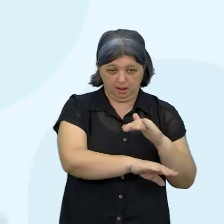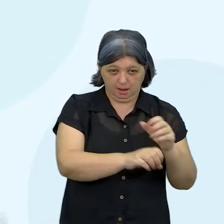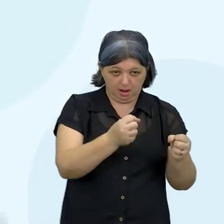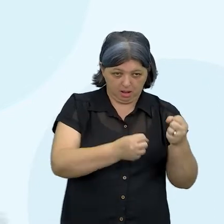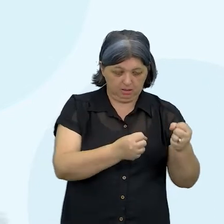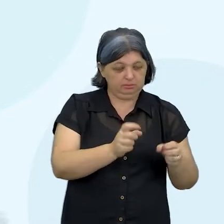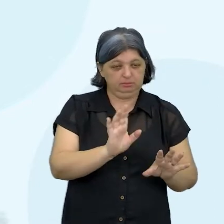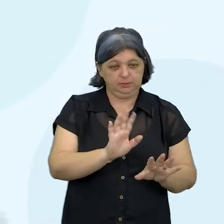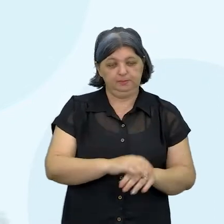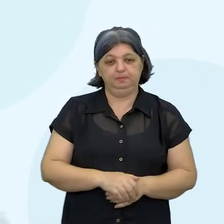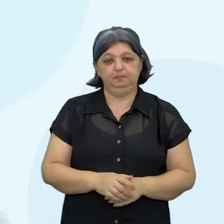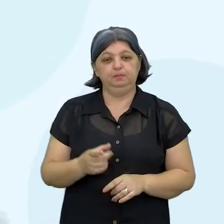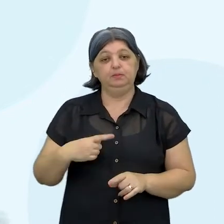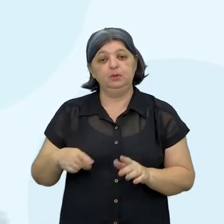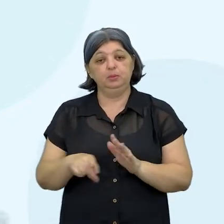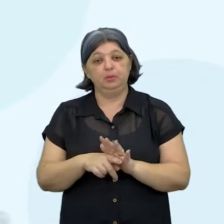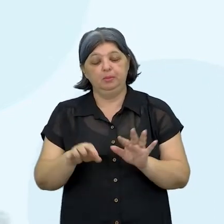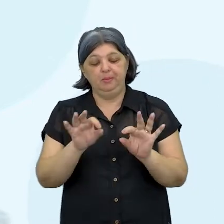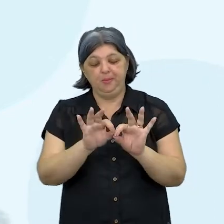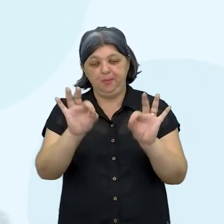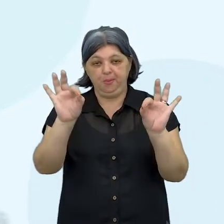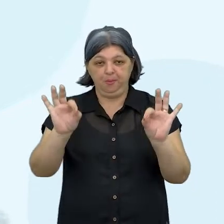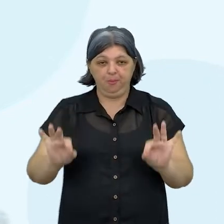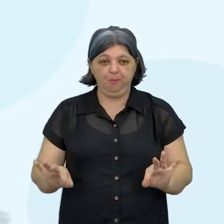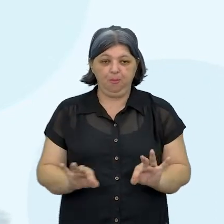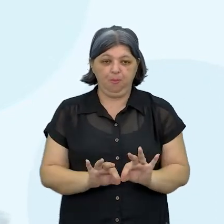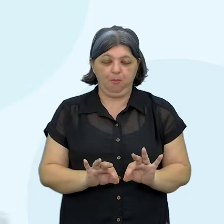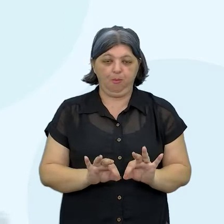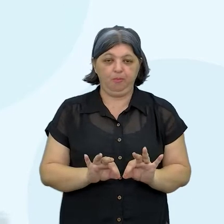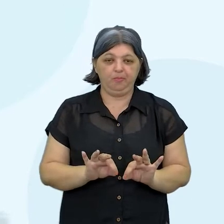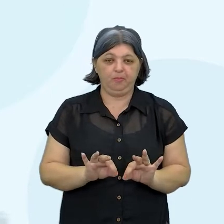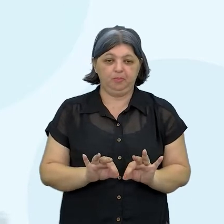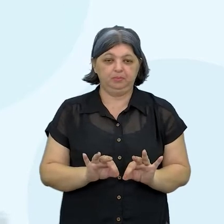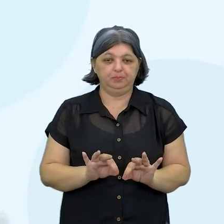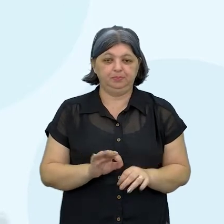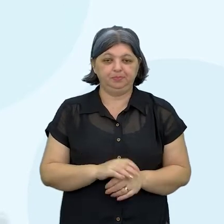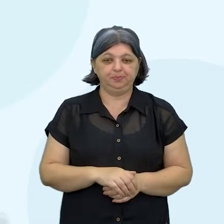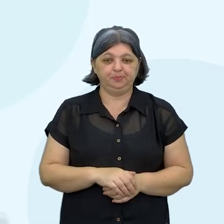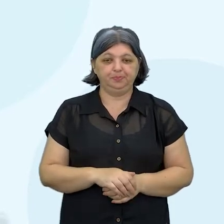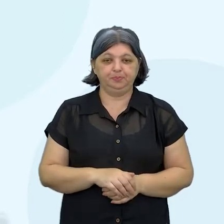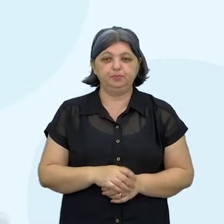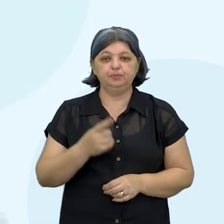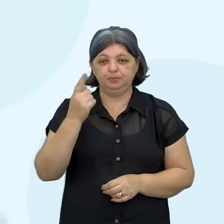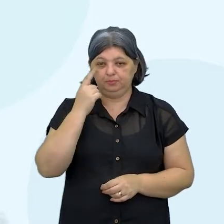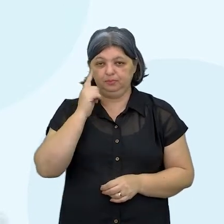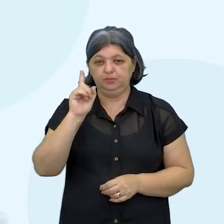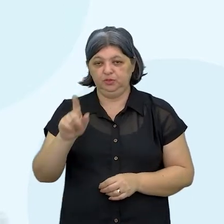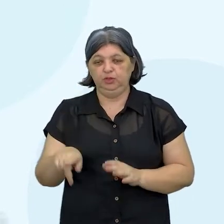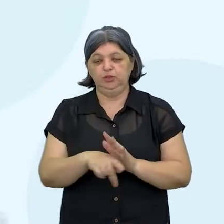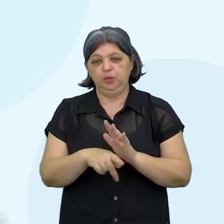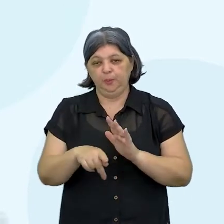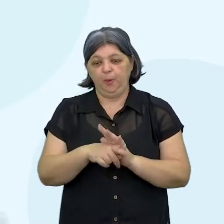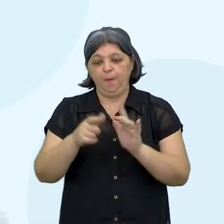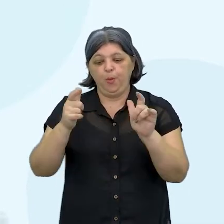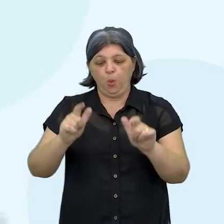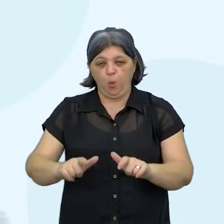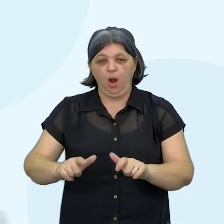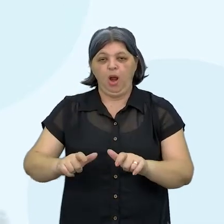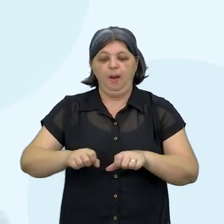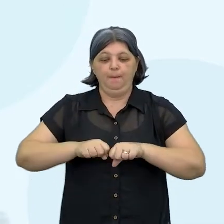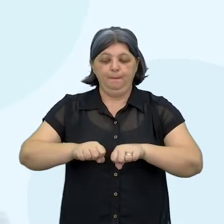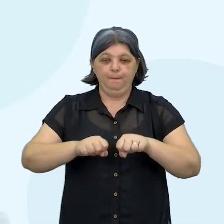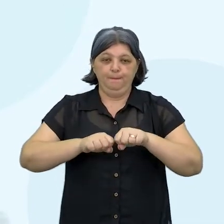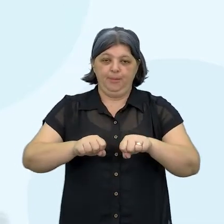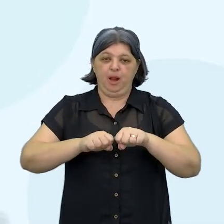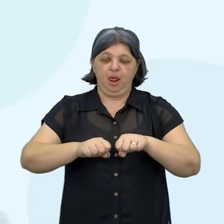construir vai ser nesse retângulo aqui, neste quadradinho aqui, que eu planejei para lavanderia, e